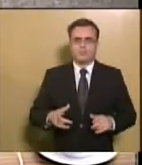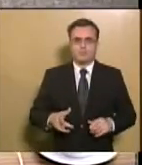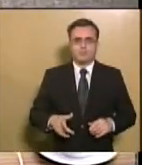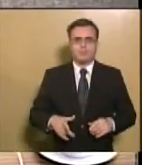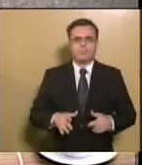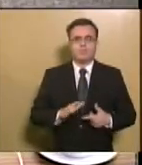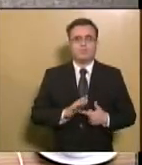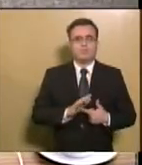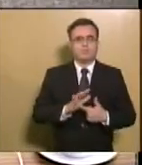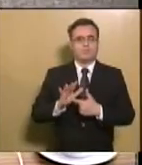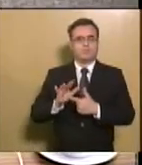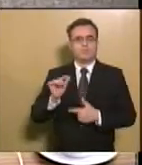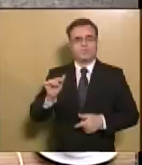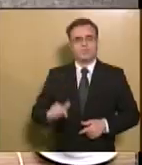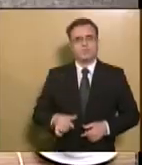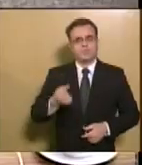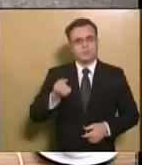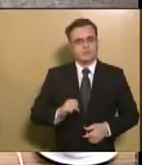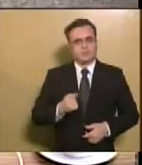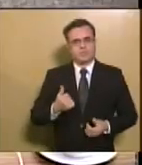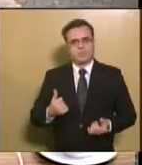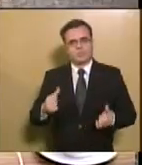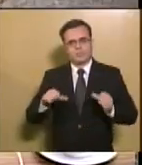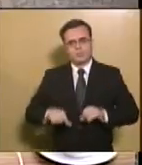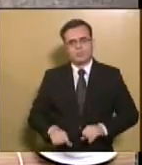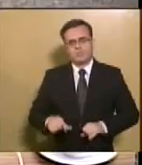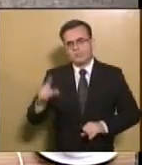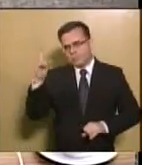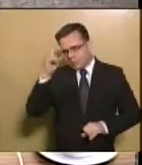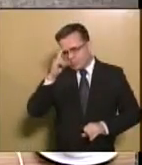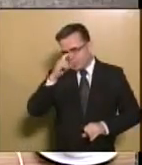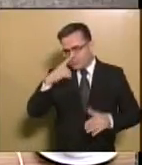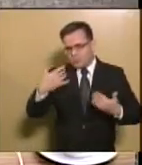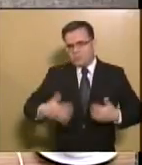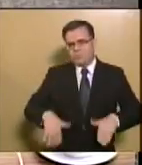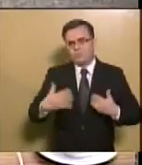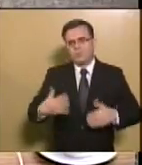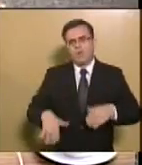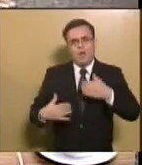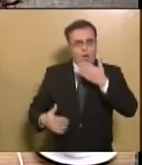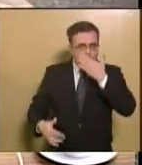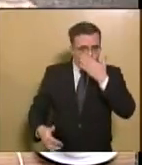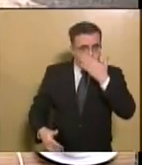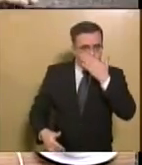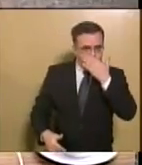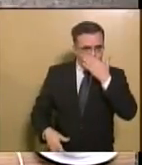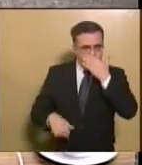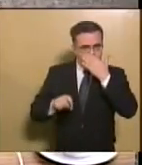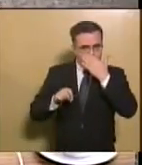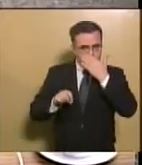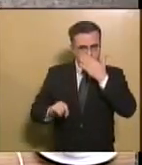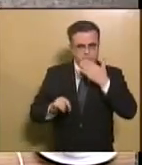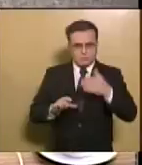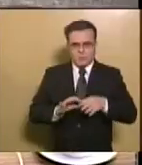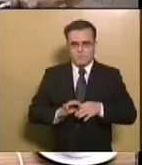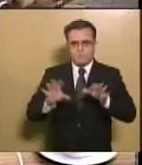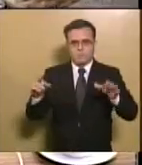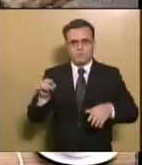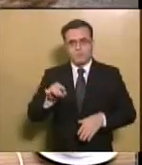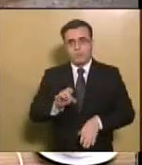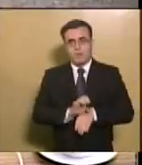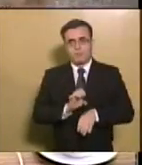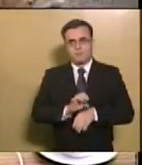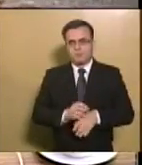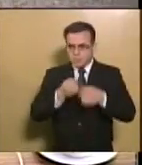Sergipe para uma situação cada vez mais difícil. Olha, se entregassem o estado do jeito que receberam, era muito